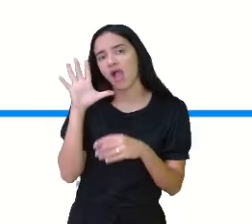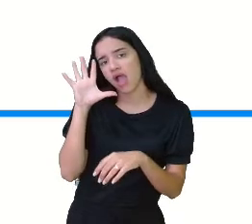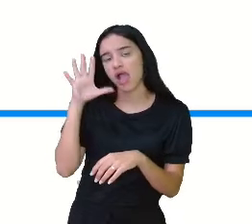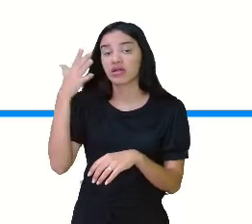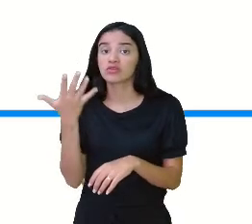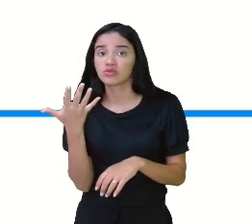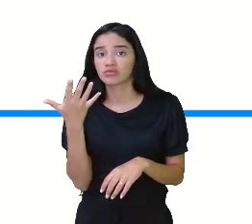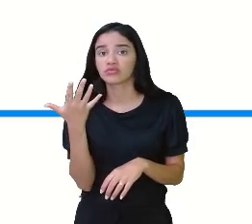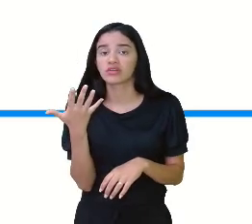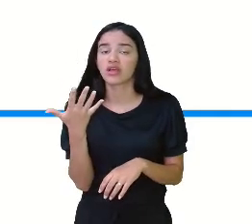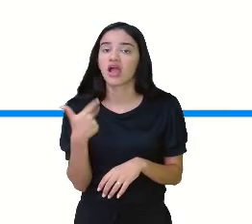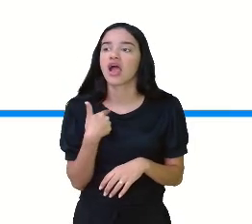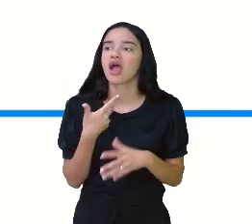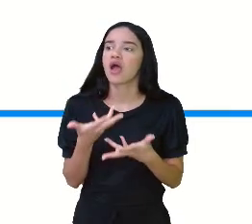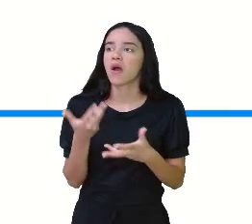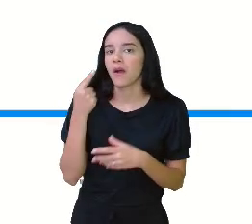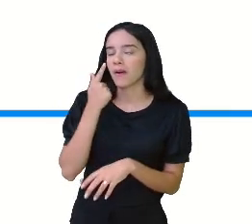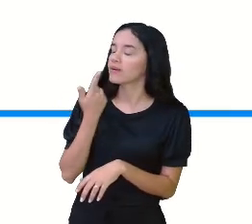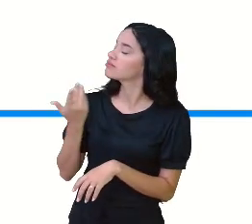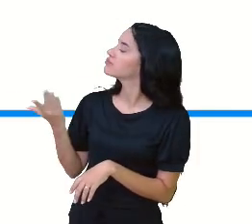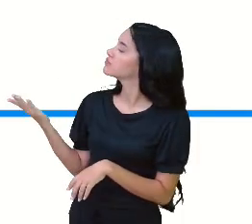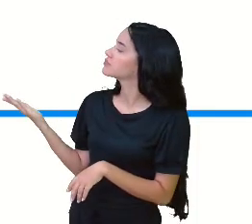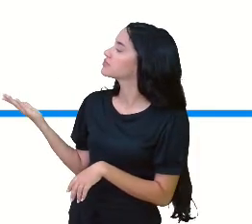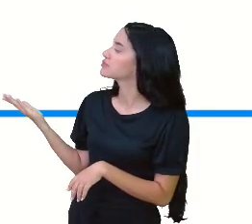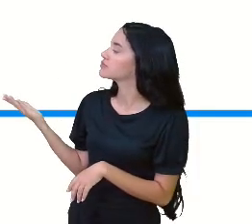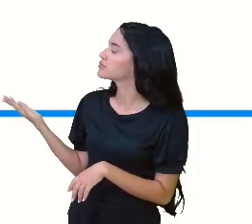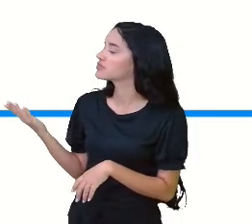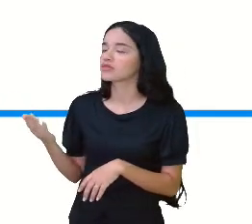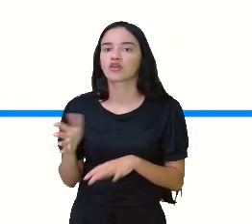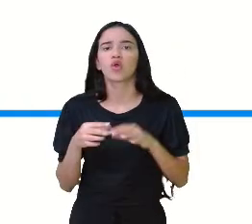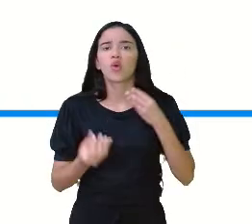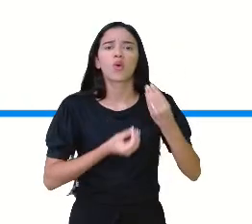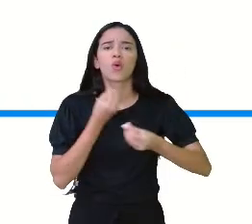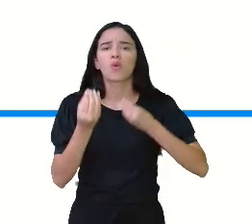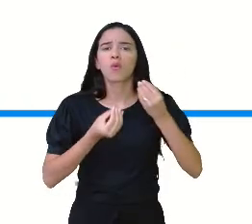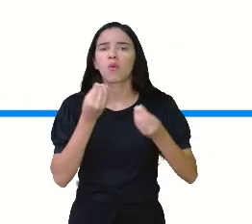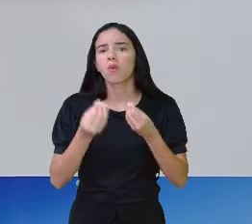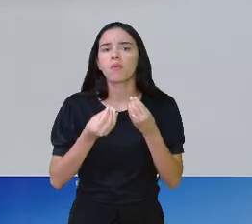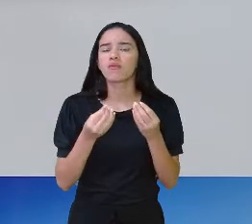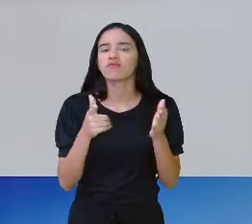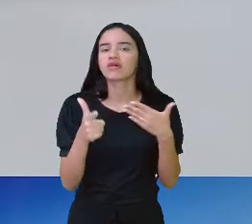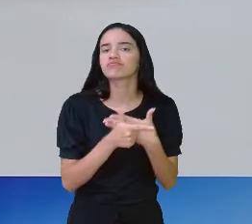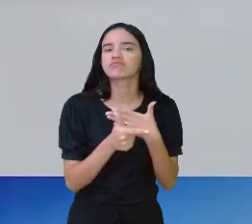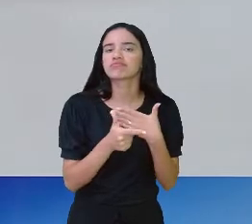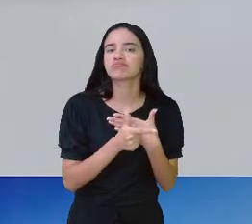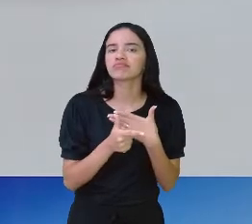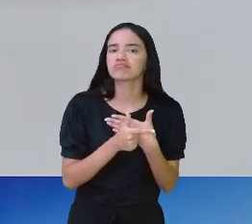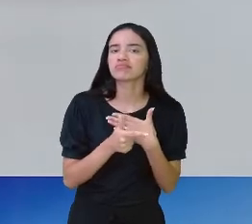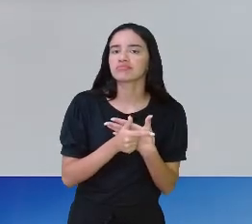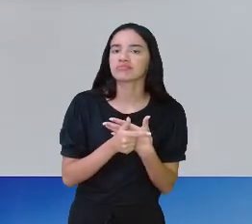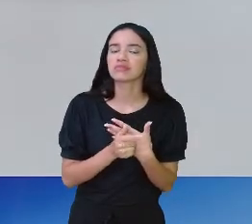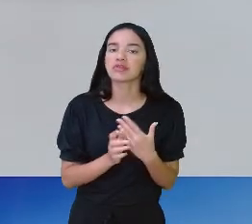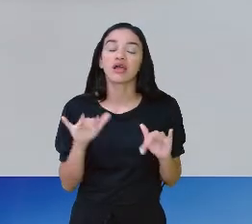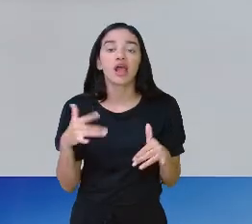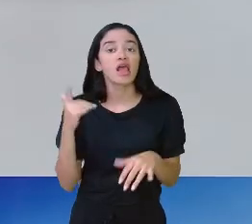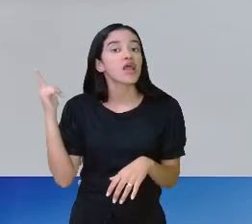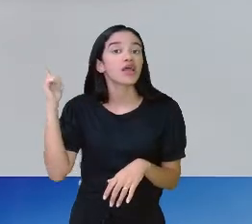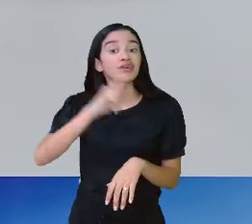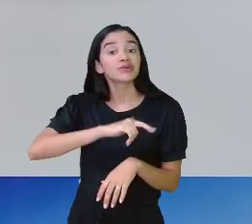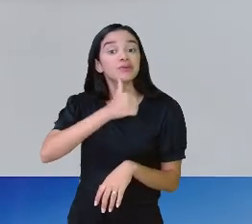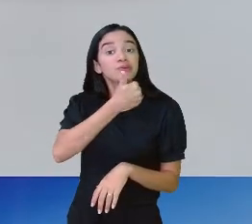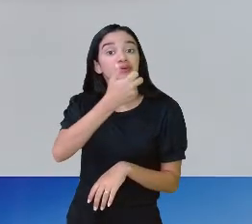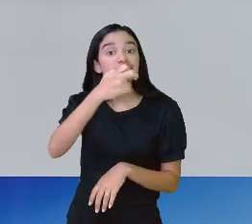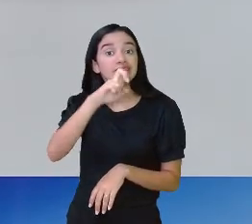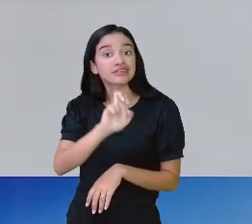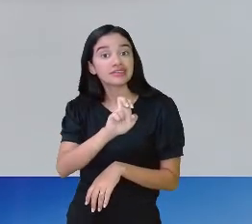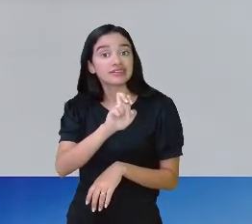resolver isso. Eu já vou colocar aqui como é que vai funcionar. Bom, ele ganhou